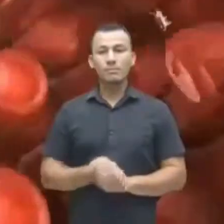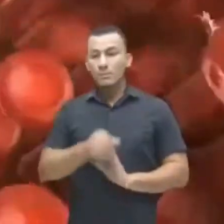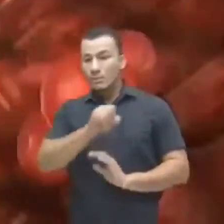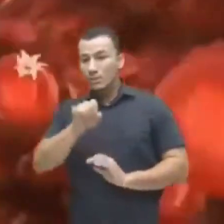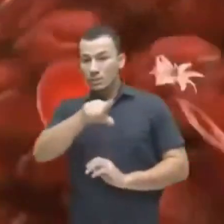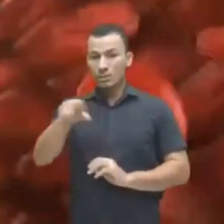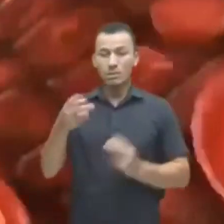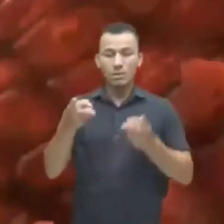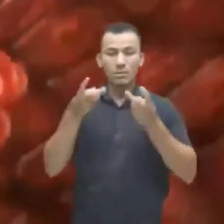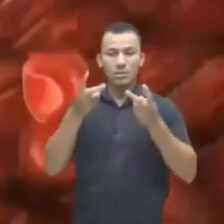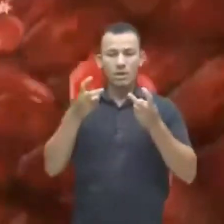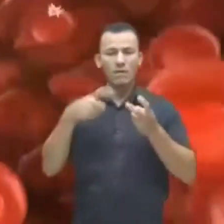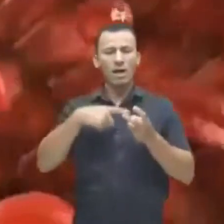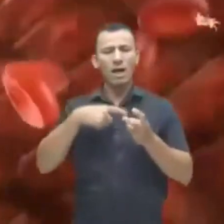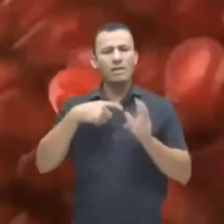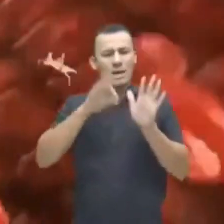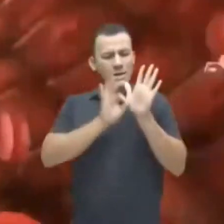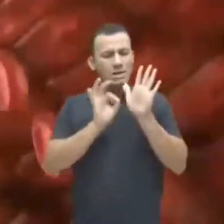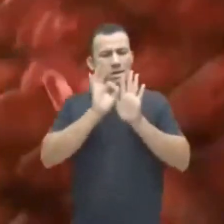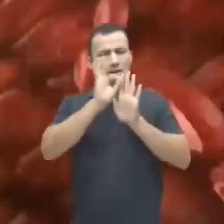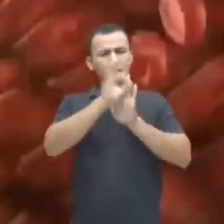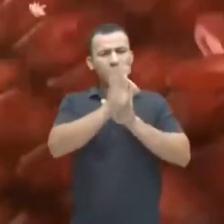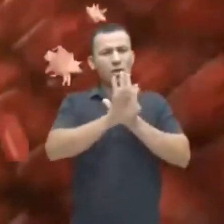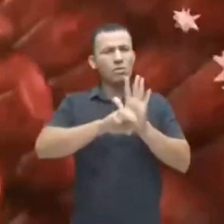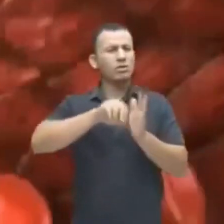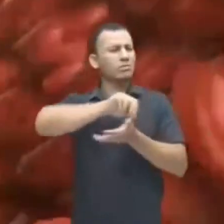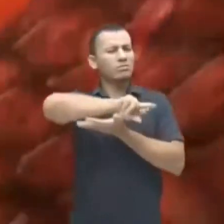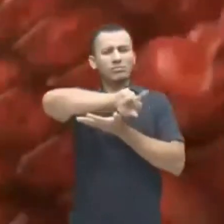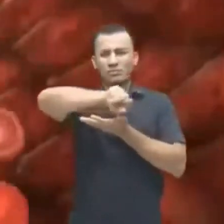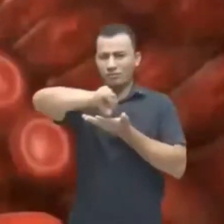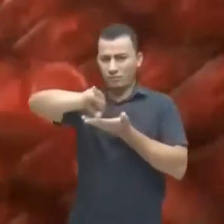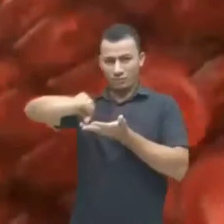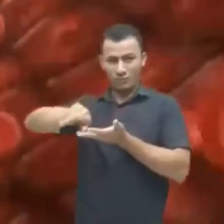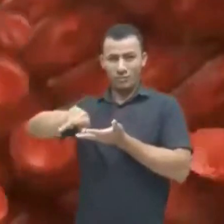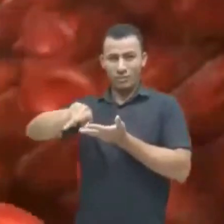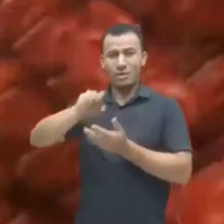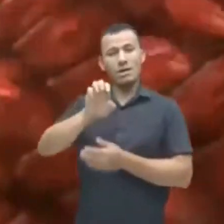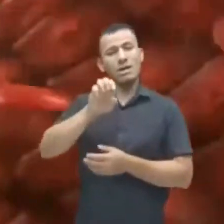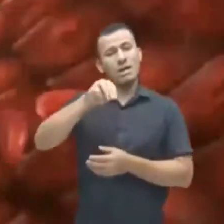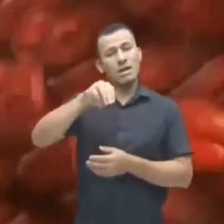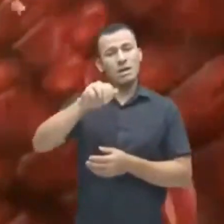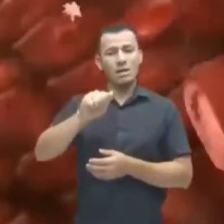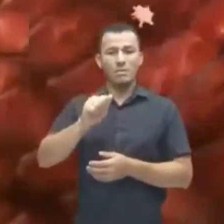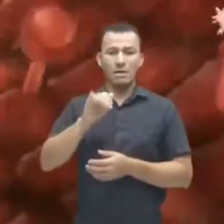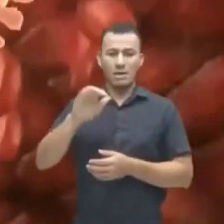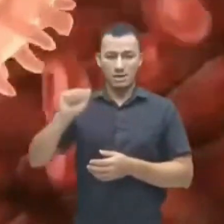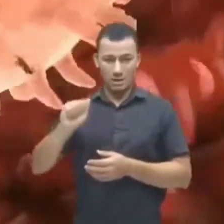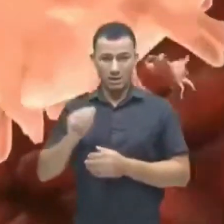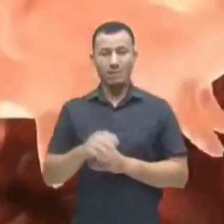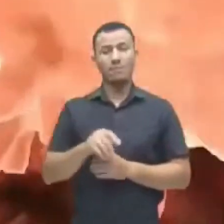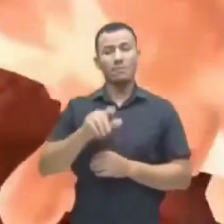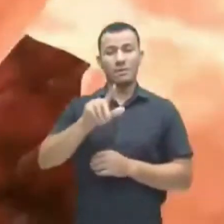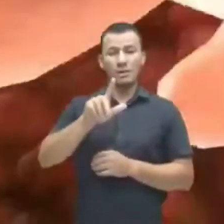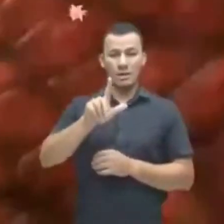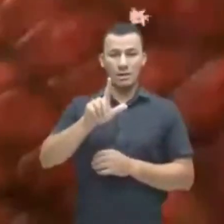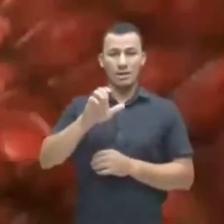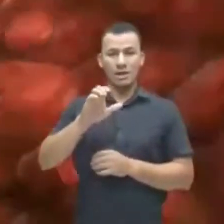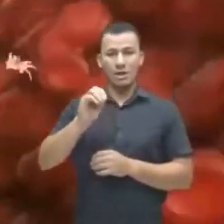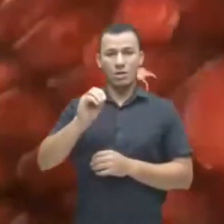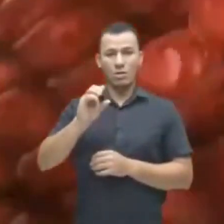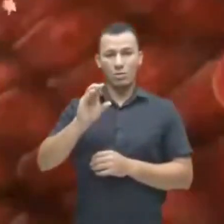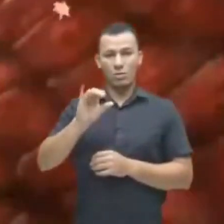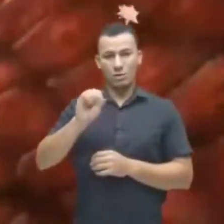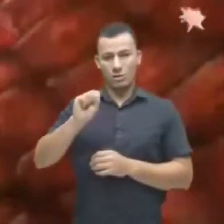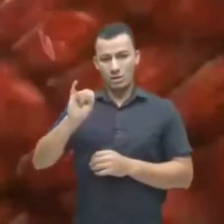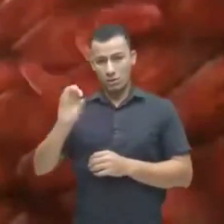observarem, passam vários tipos de células. Passa as hemácias, que são os glóbulos vermelhos, passa os leucócitos, glóbulos brancos, e passam